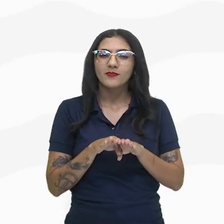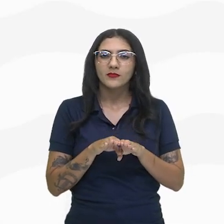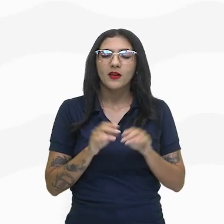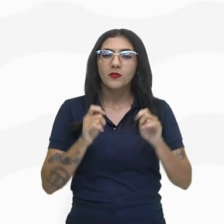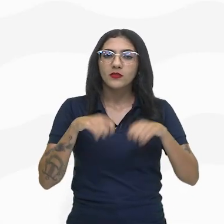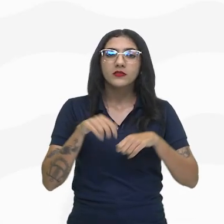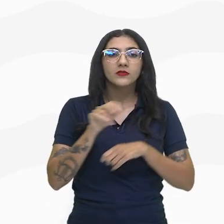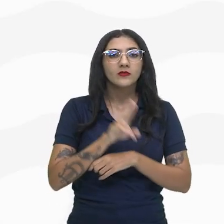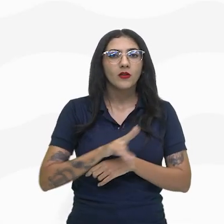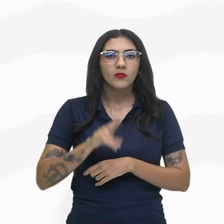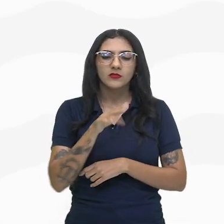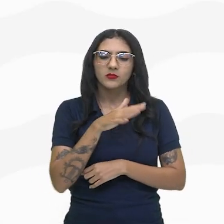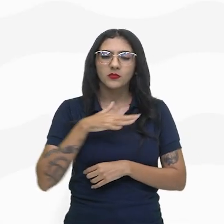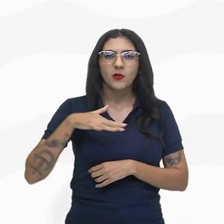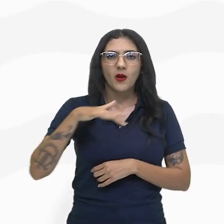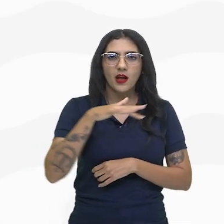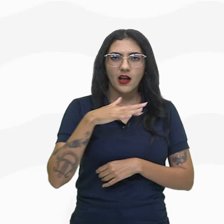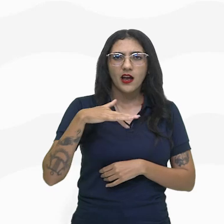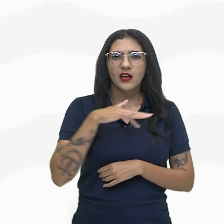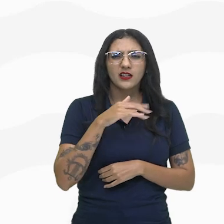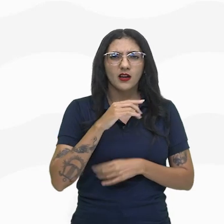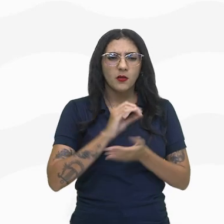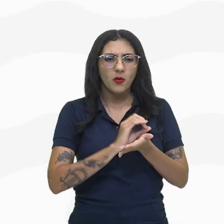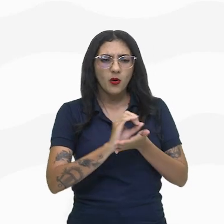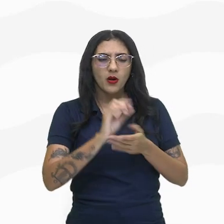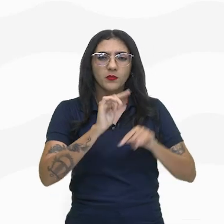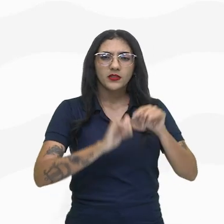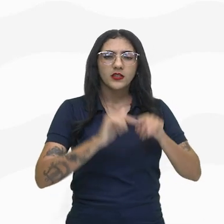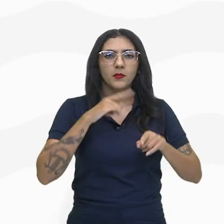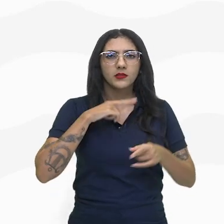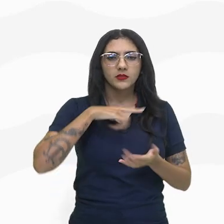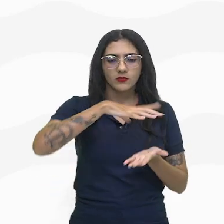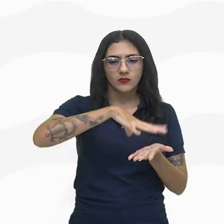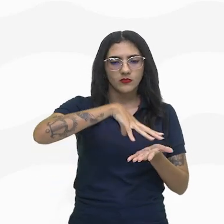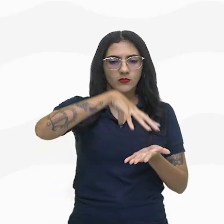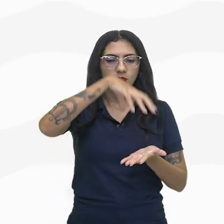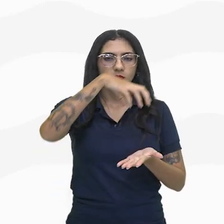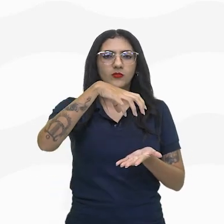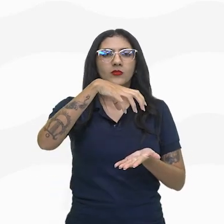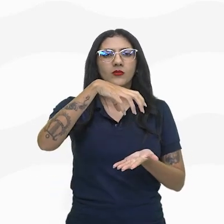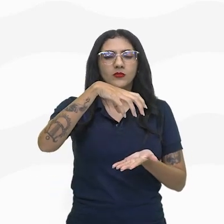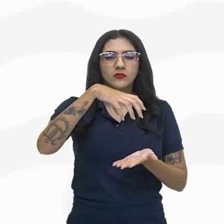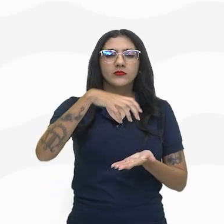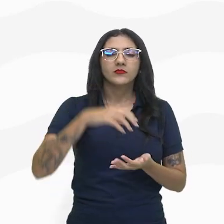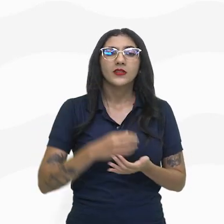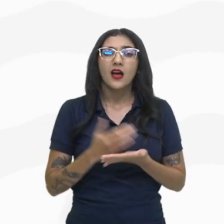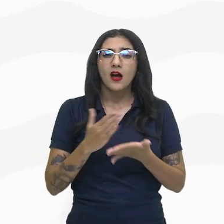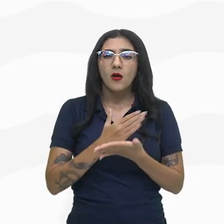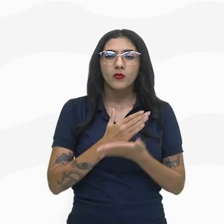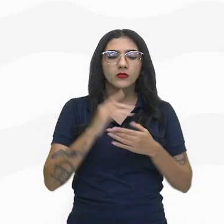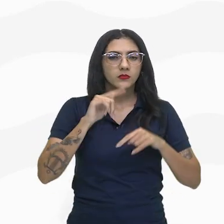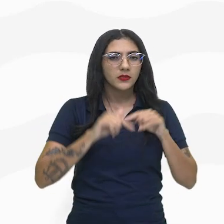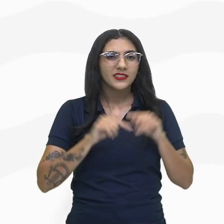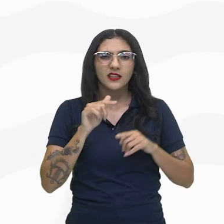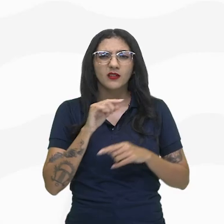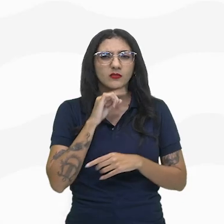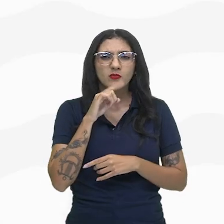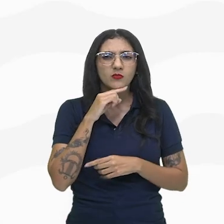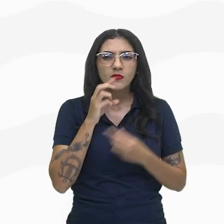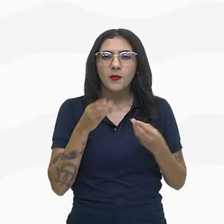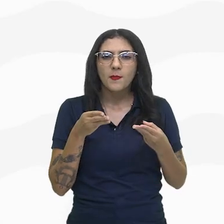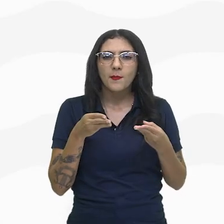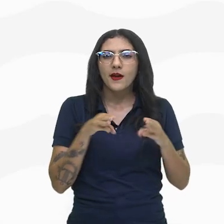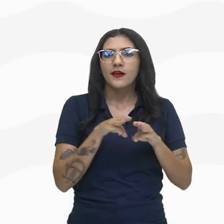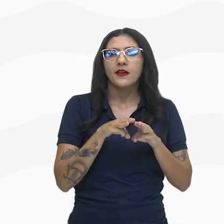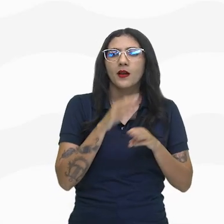são usados aí em lixões, às vezes, para separar os metais, né? Porque alguns metais eles não são atraídos pelo magnetismo,